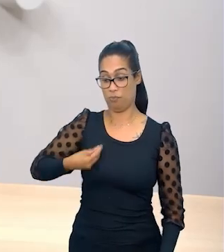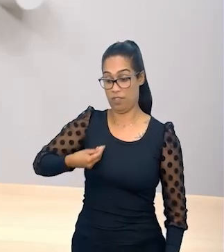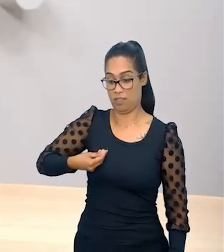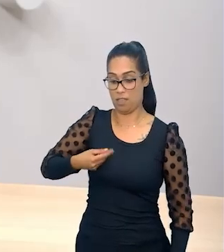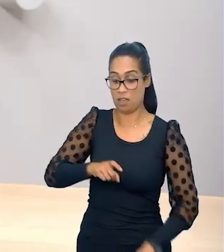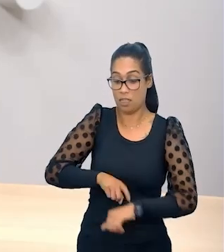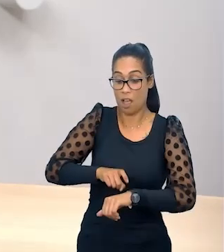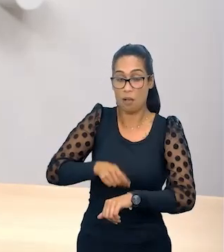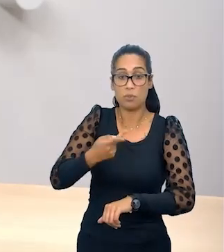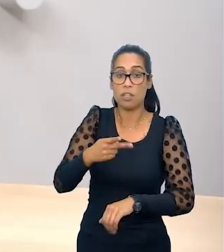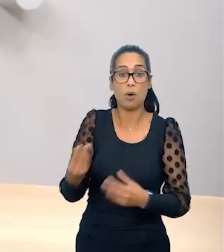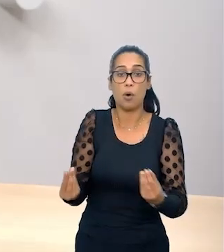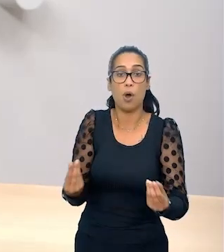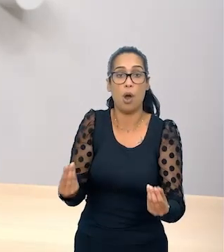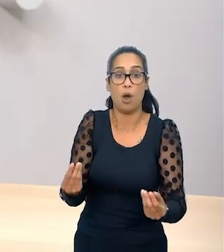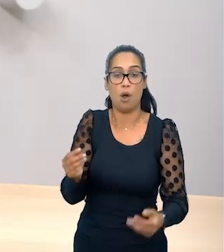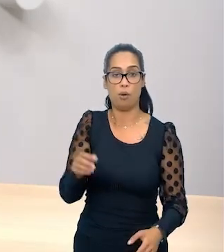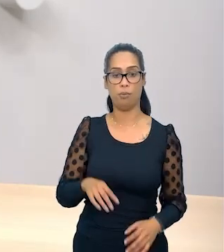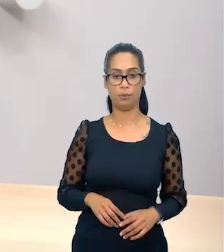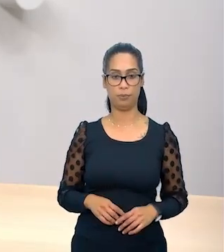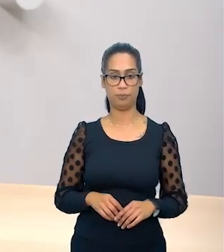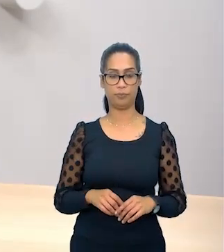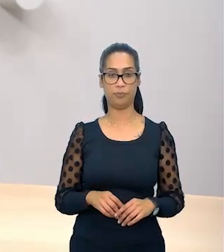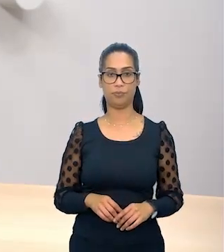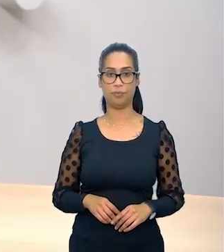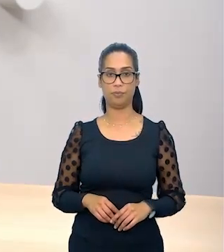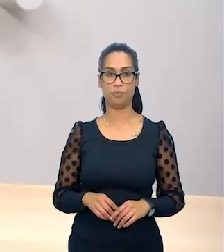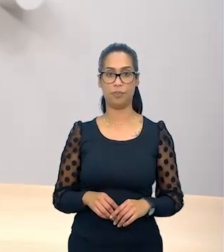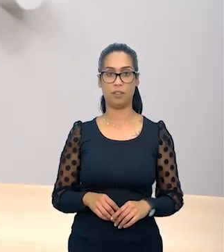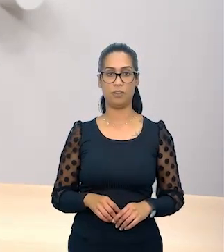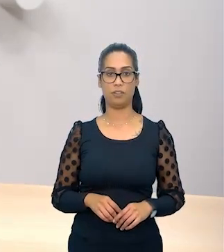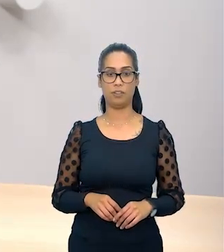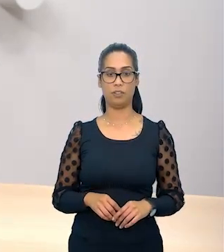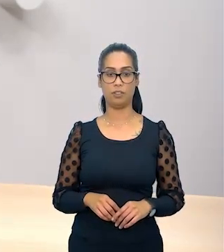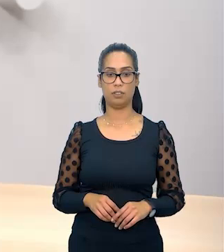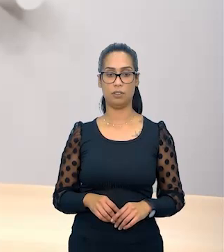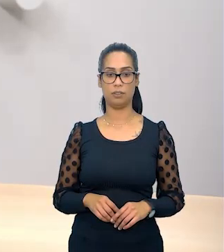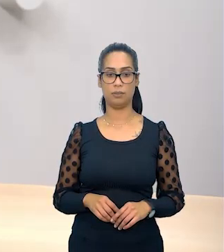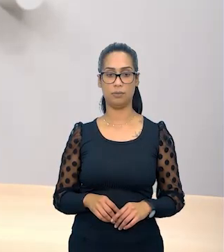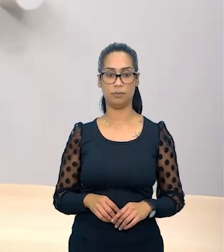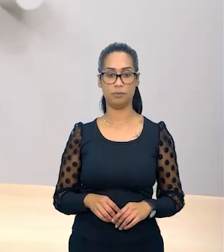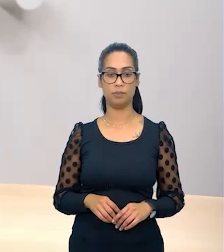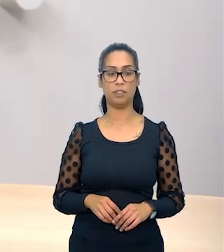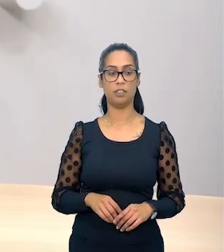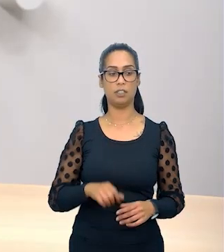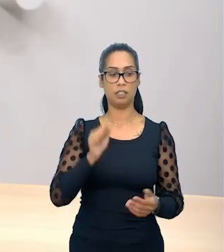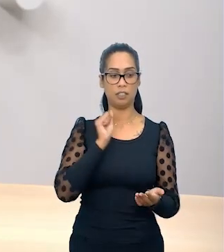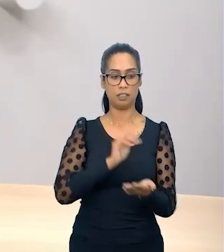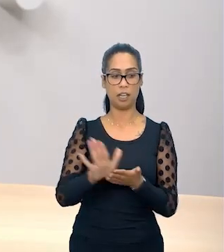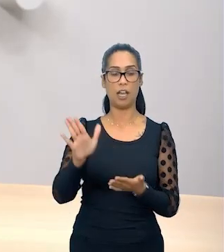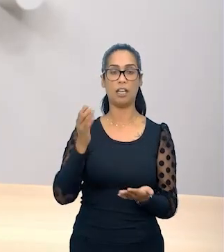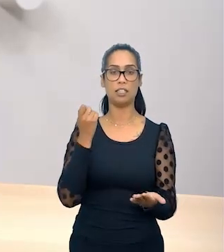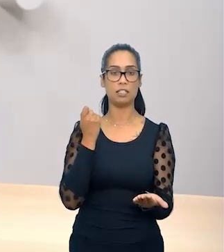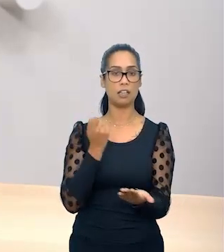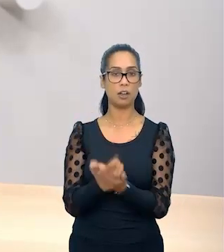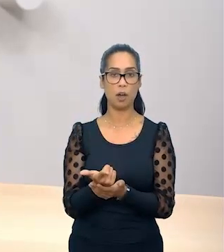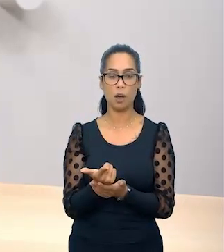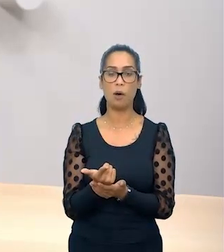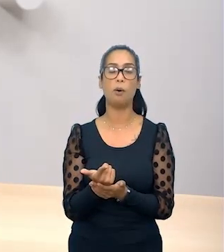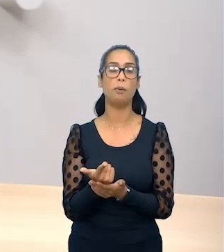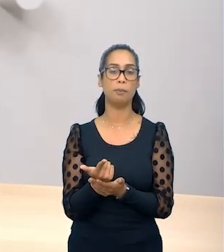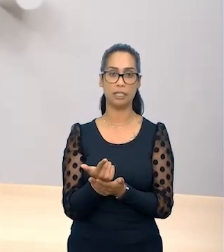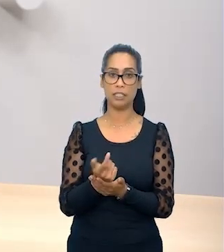também tudo que você gasta, tudo que você consome, se você está consumindo a terra, entre aspas. É